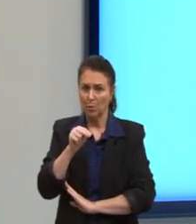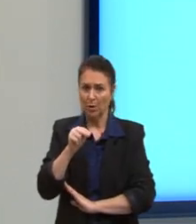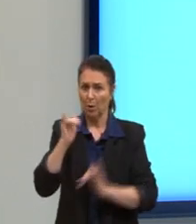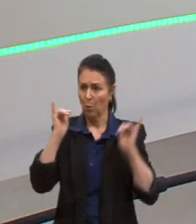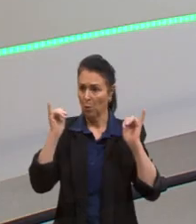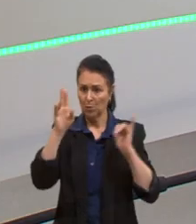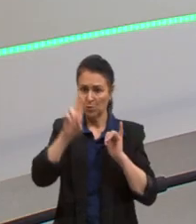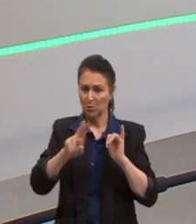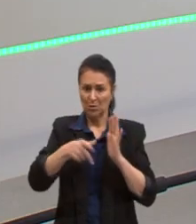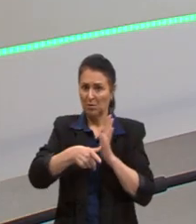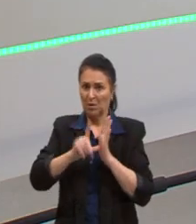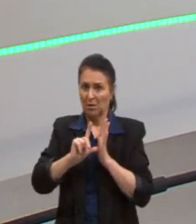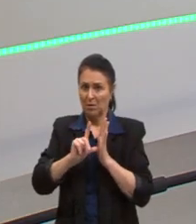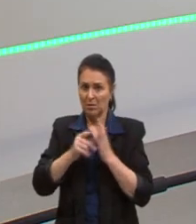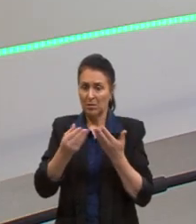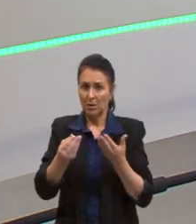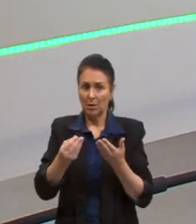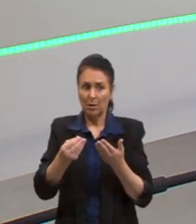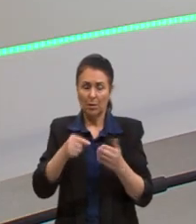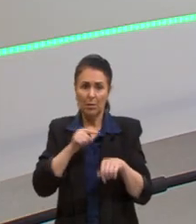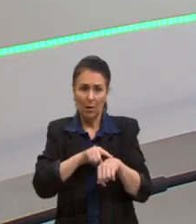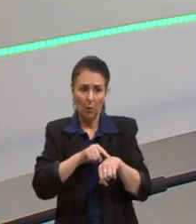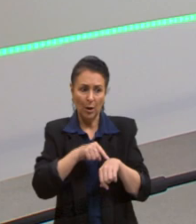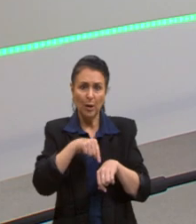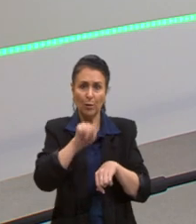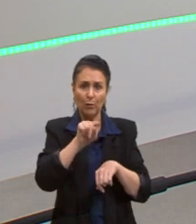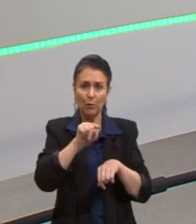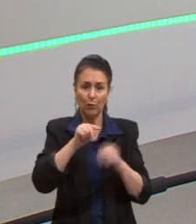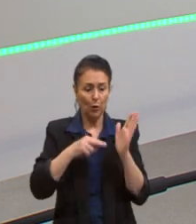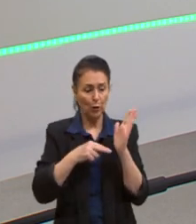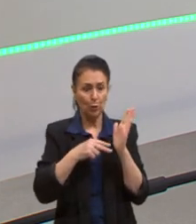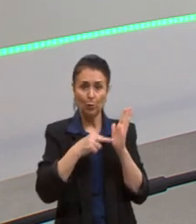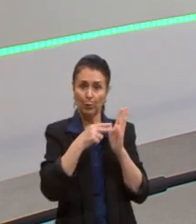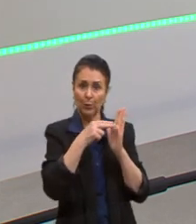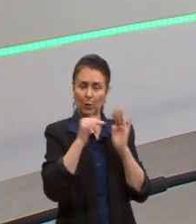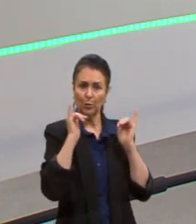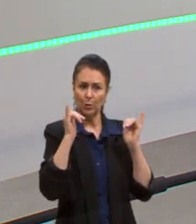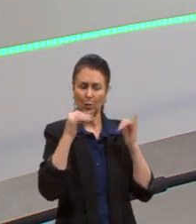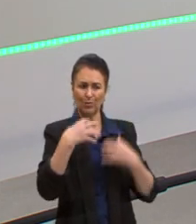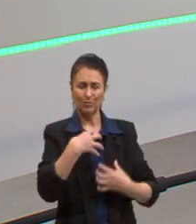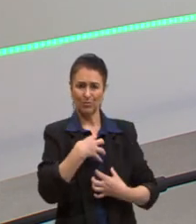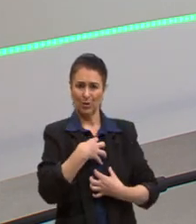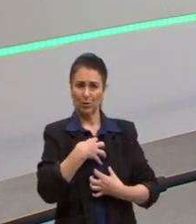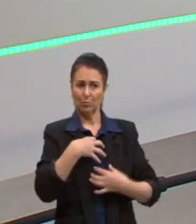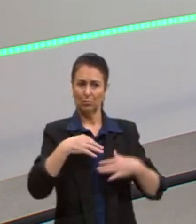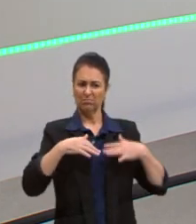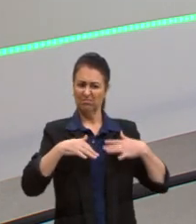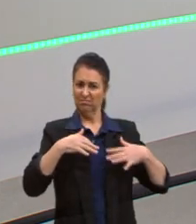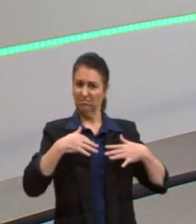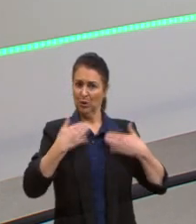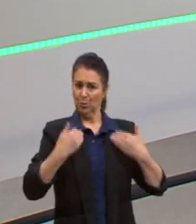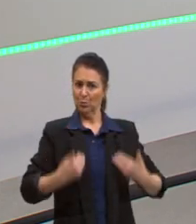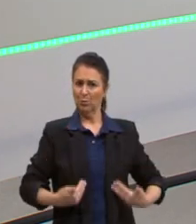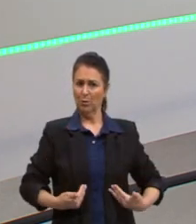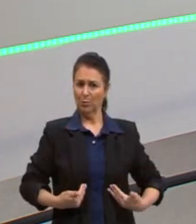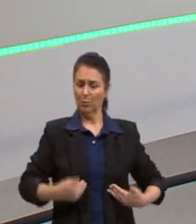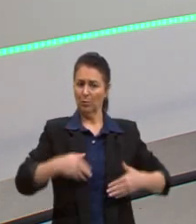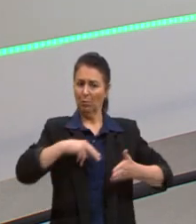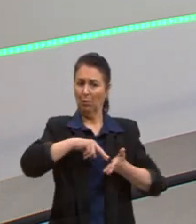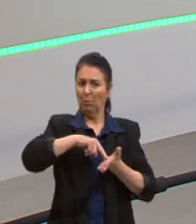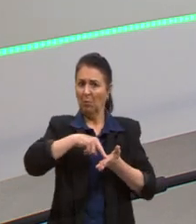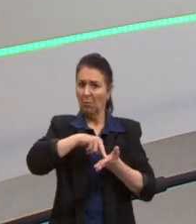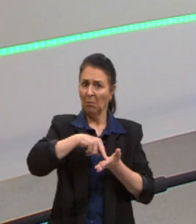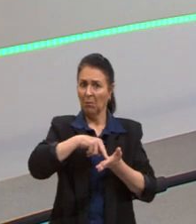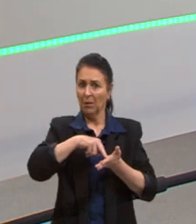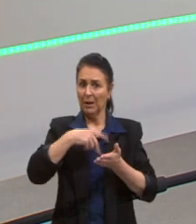certamente na hora que eu vou colocar o meu pé no primeiro degrau eu vou sentir a um balanço alguma coisa que vai